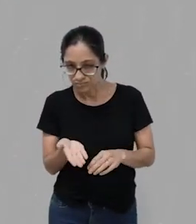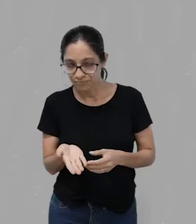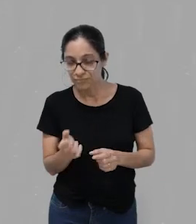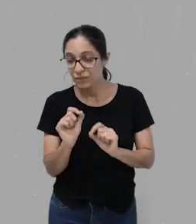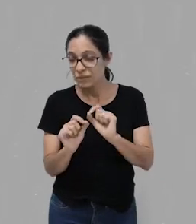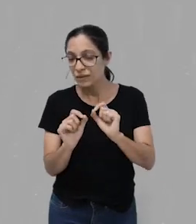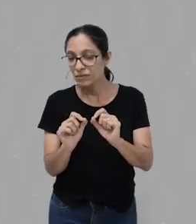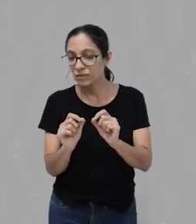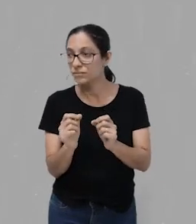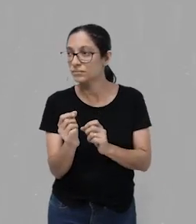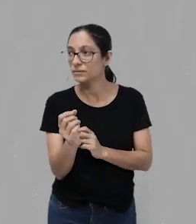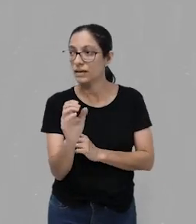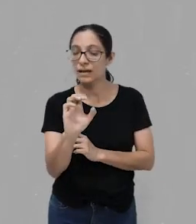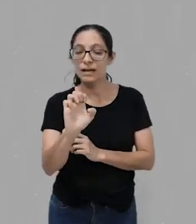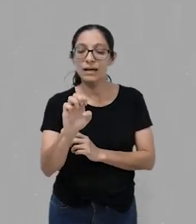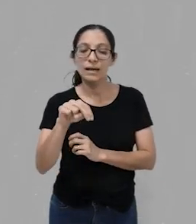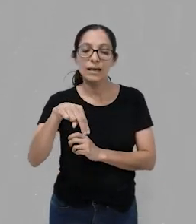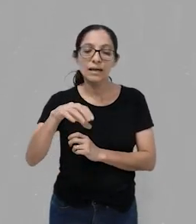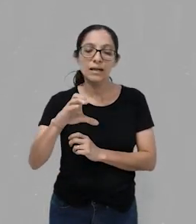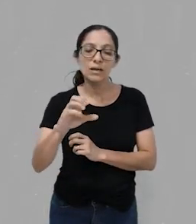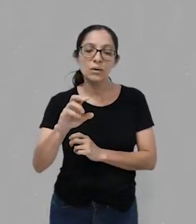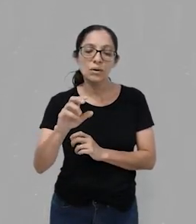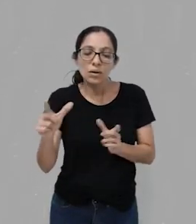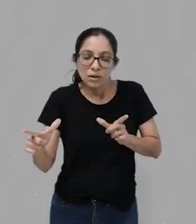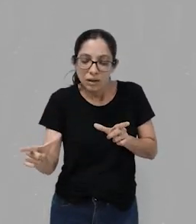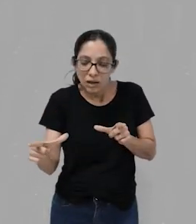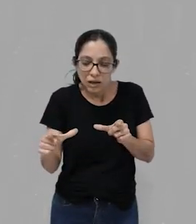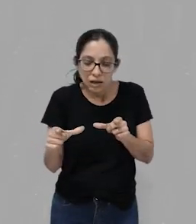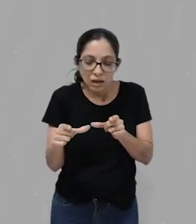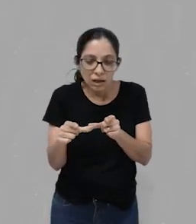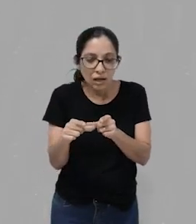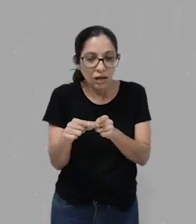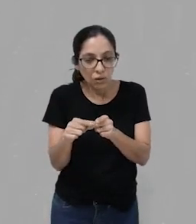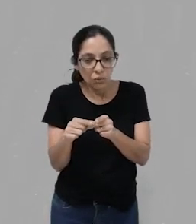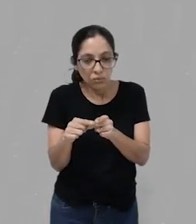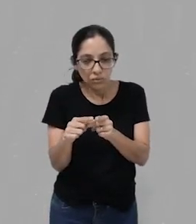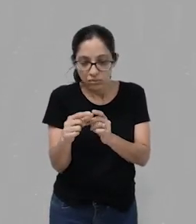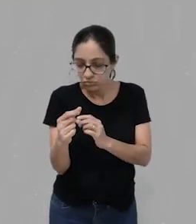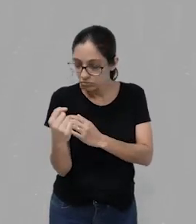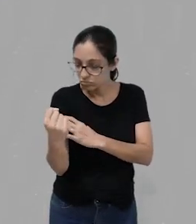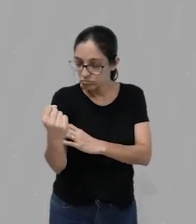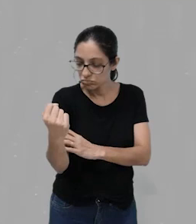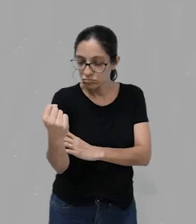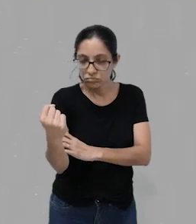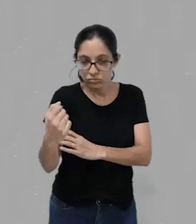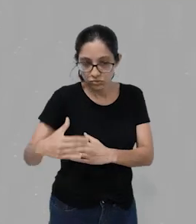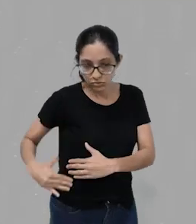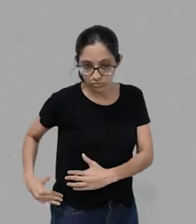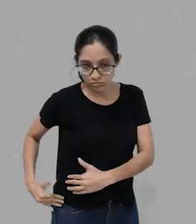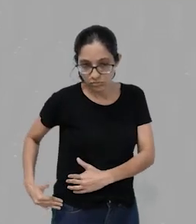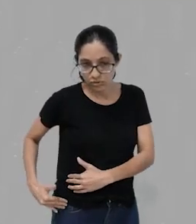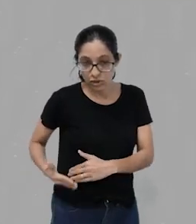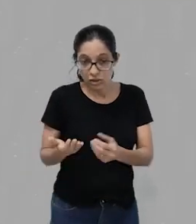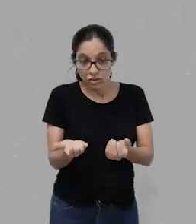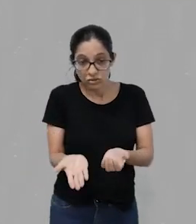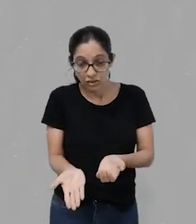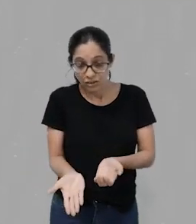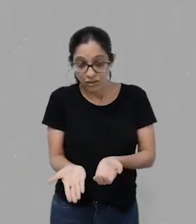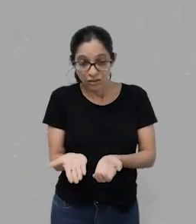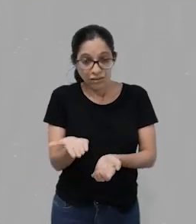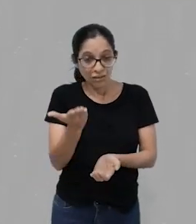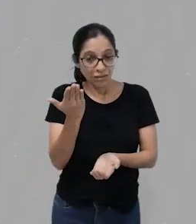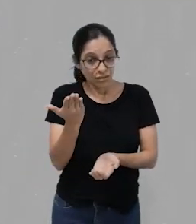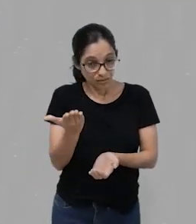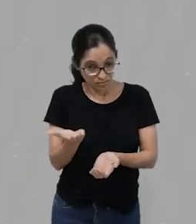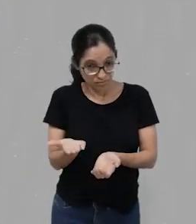está encurtando o seu músculo aqui do quadríceps femoral. Ele está levantando os pezinhos aqui atrás, ó,